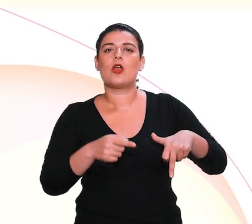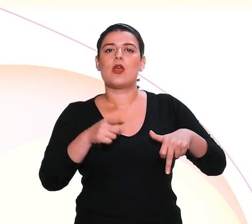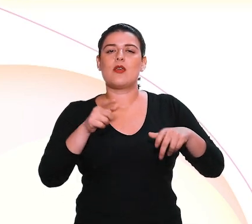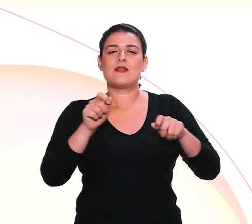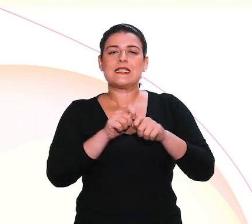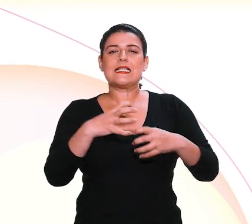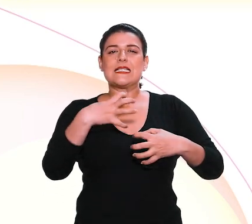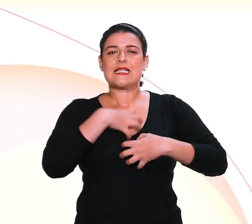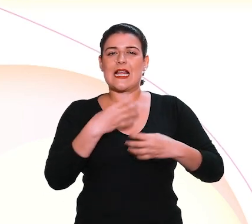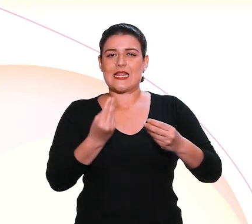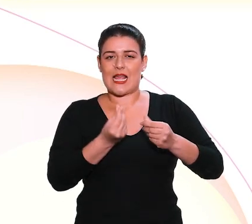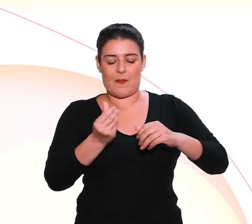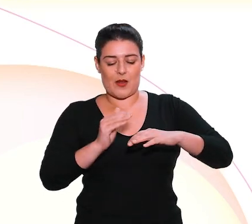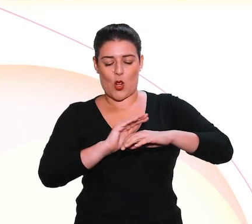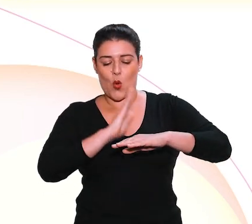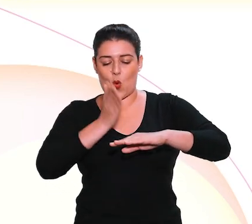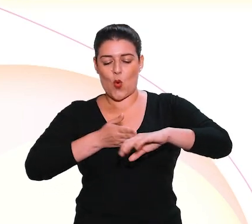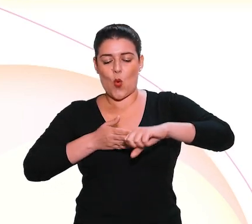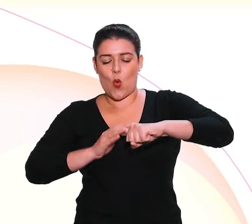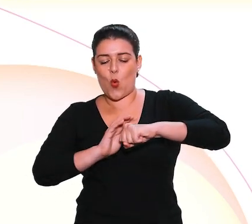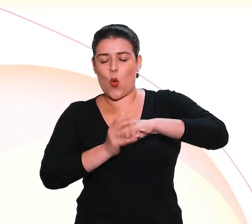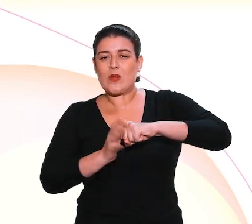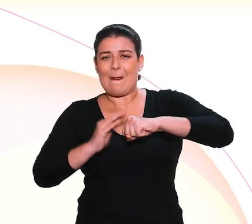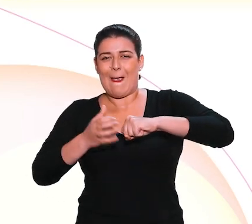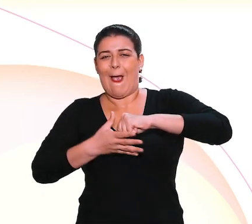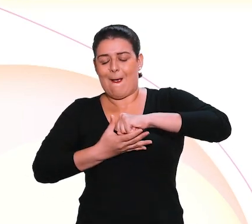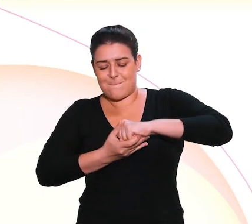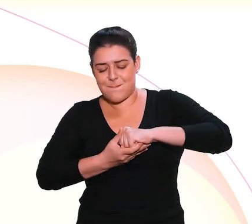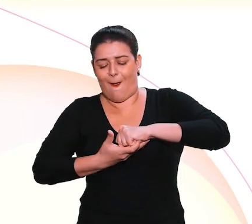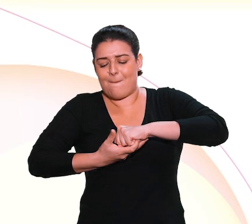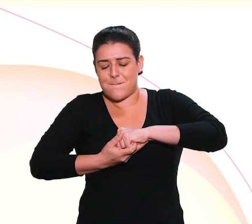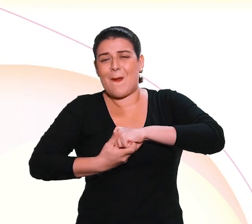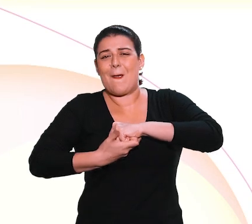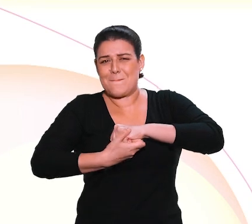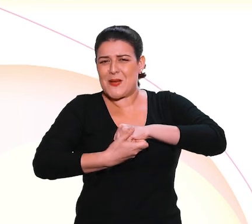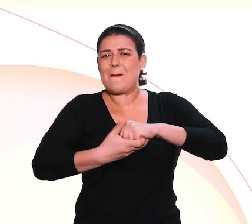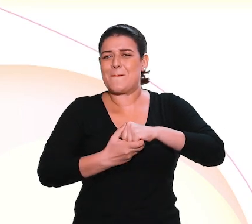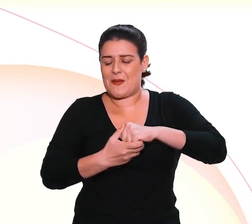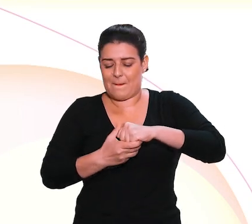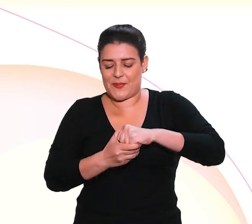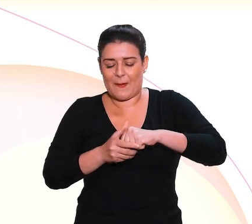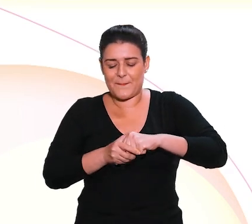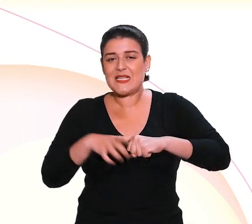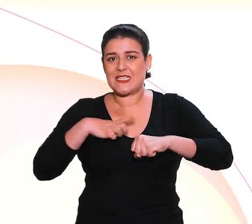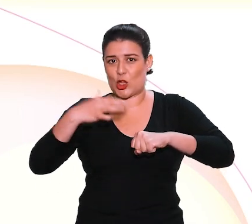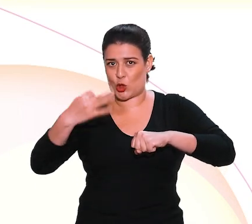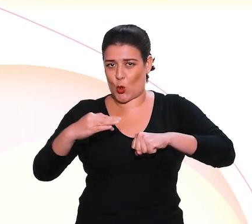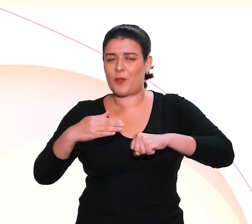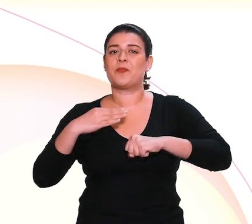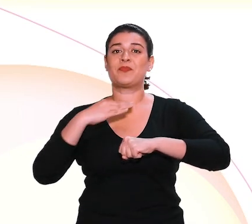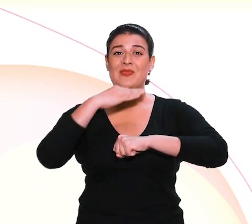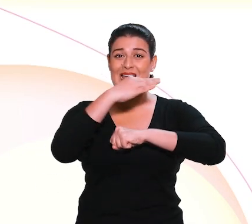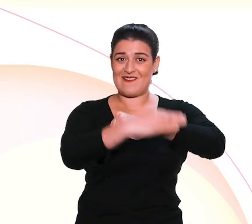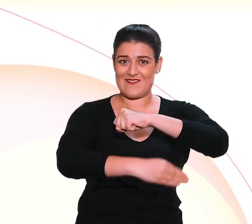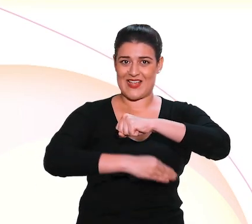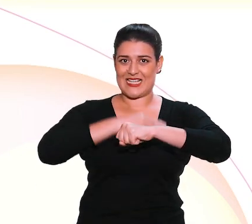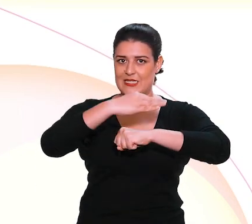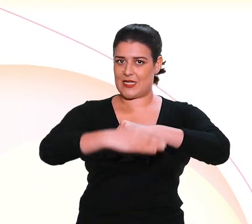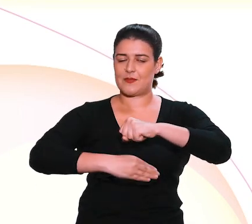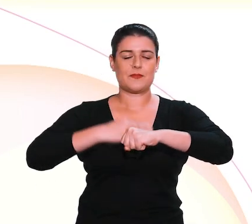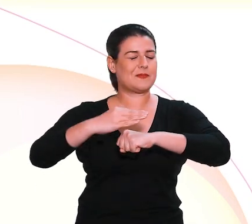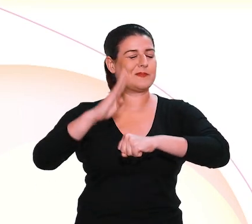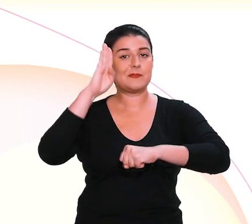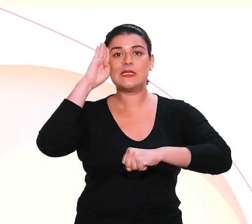a dessensibilização de coto, e é muito dolorosa, porque a gente tem que apertar o coto de amputação. O enfaixamento compressivo